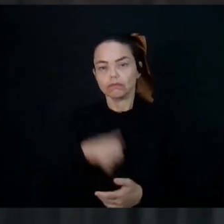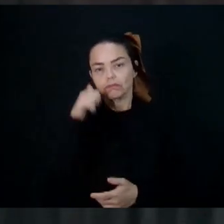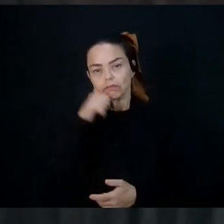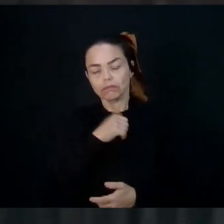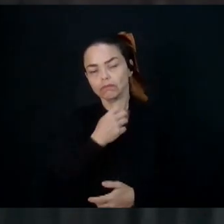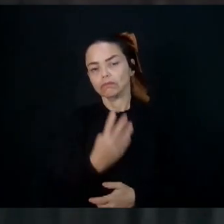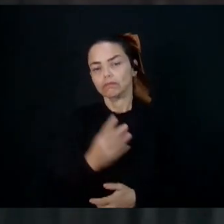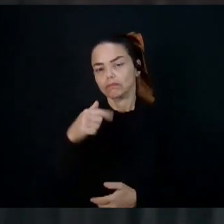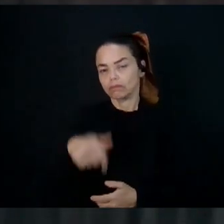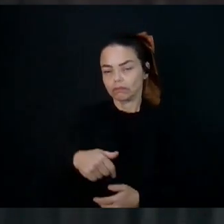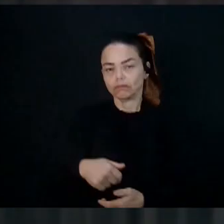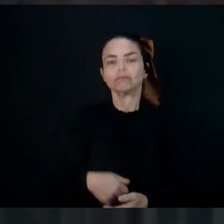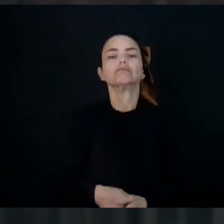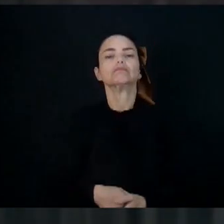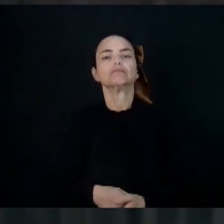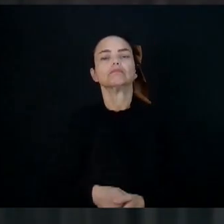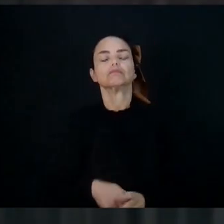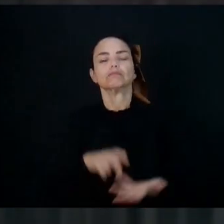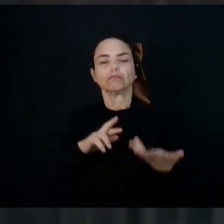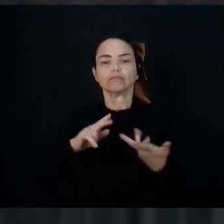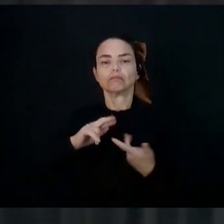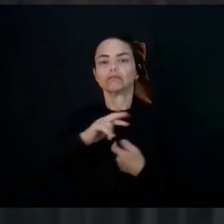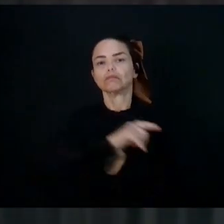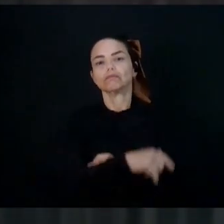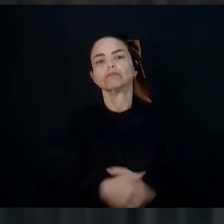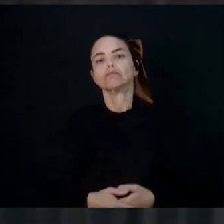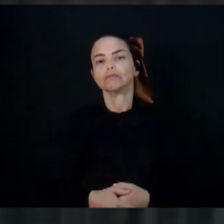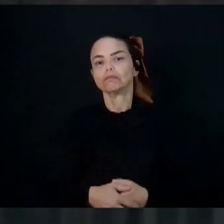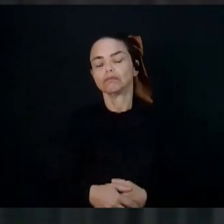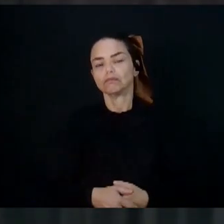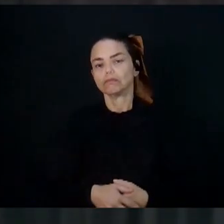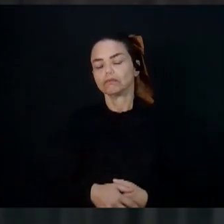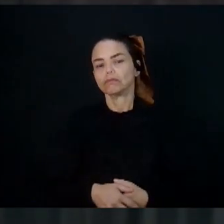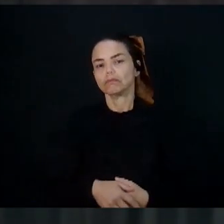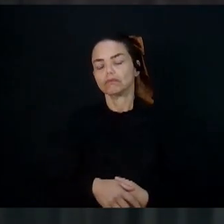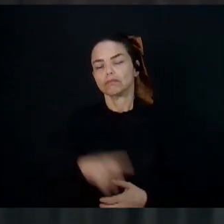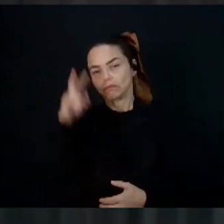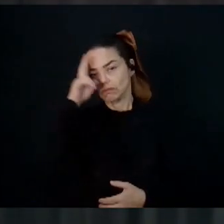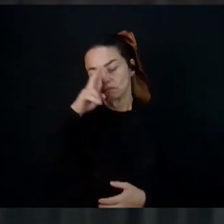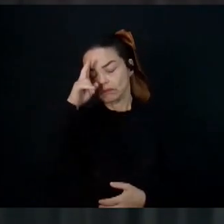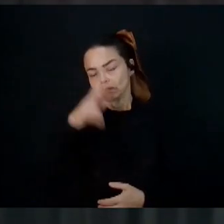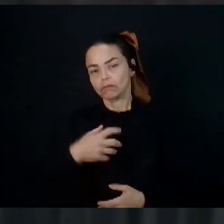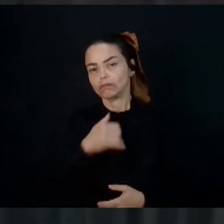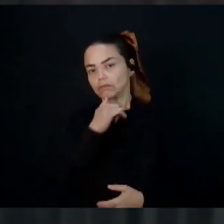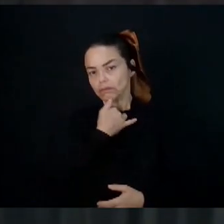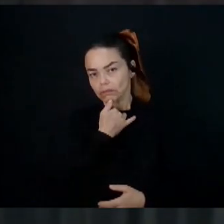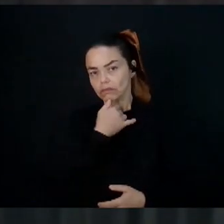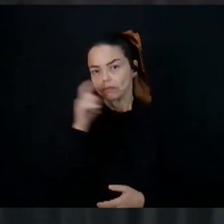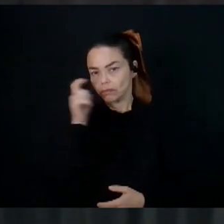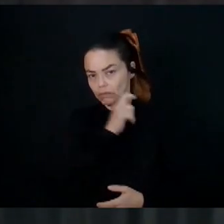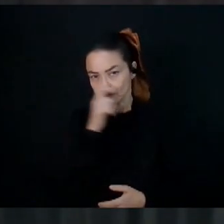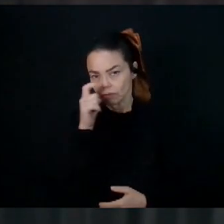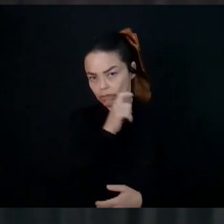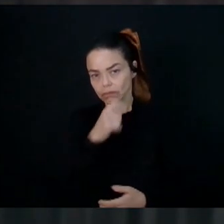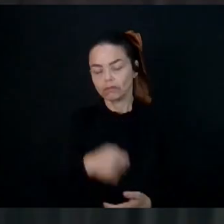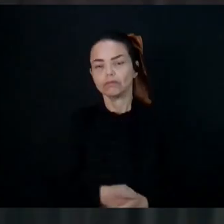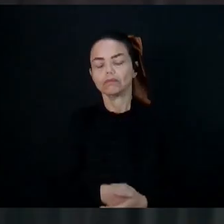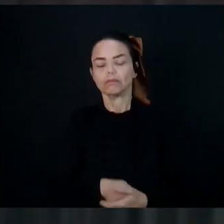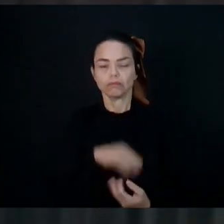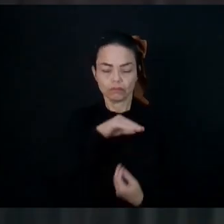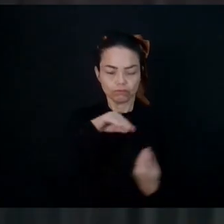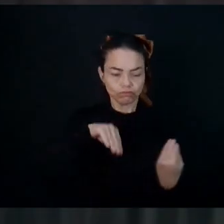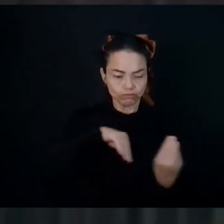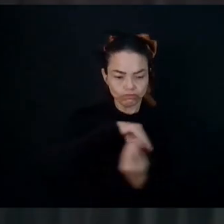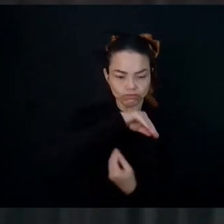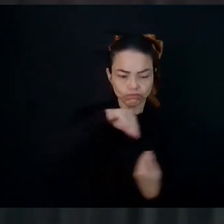anos, inúmeros relatos, histórias tristes, comoventes, mais uma vez, a mentira, ela envolve, e